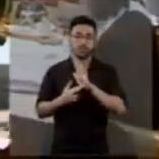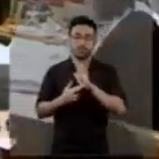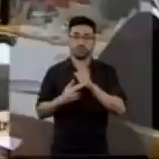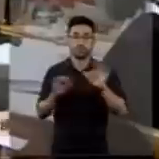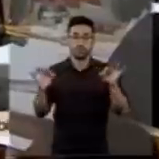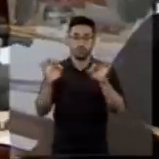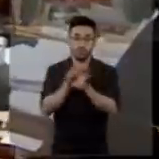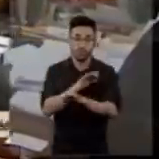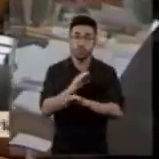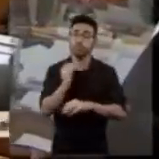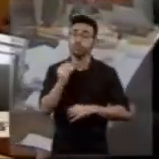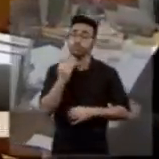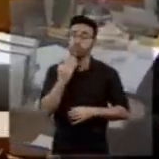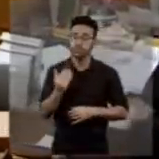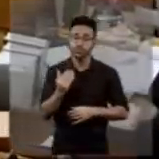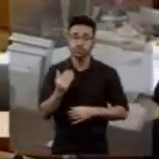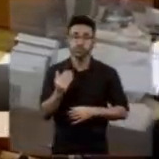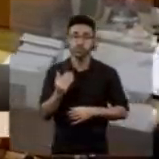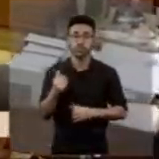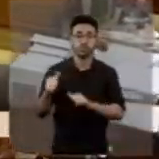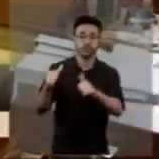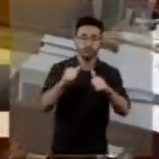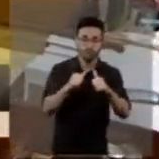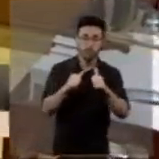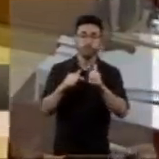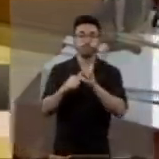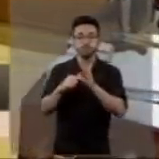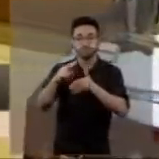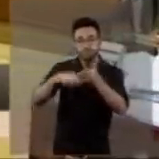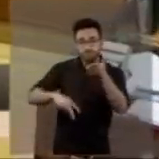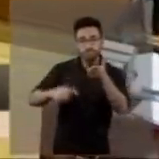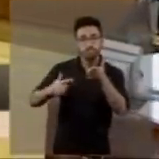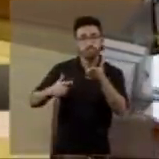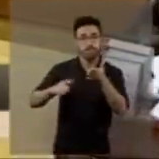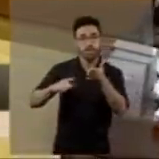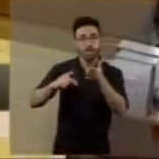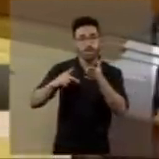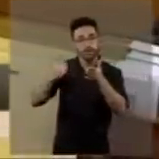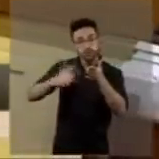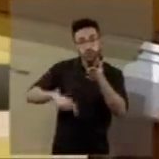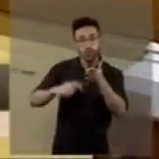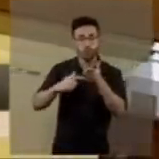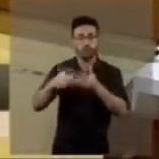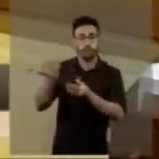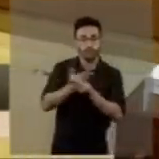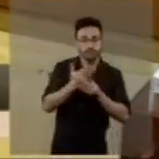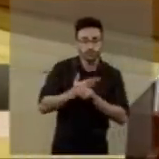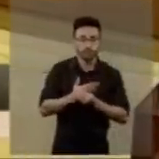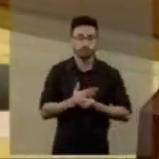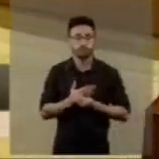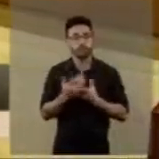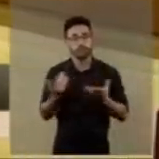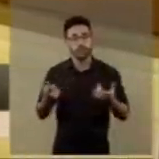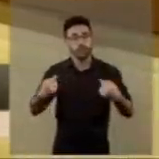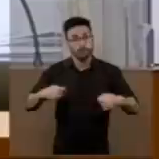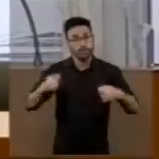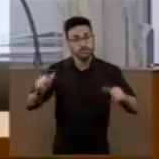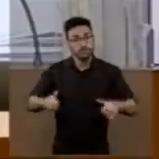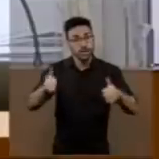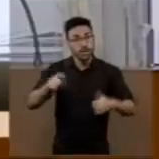após o que pediu vista dos autos para melhor exame da matéria. o que se deveu à necessidade de uma